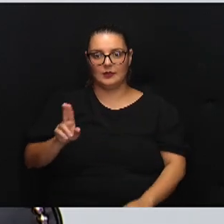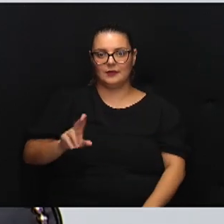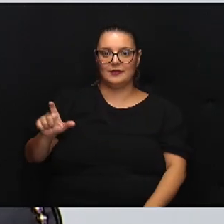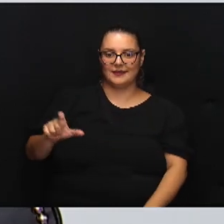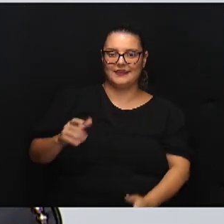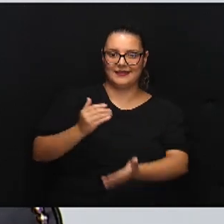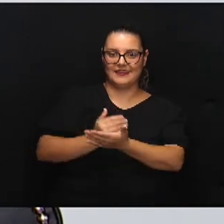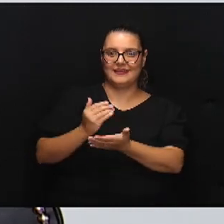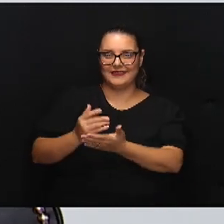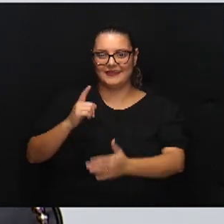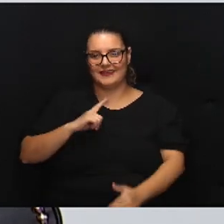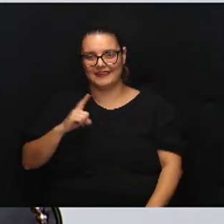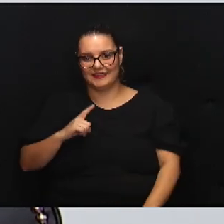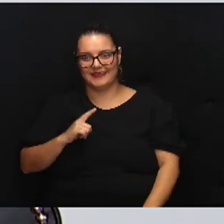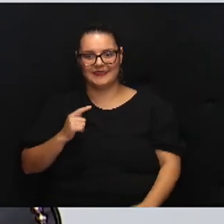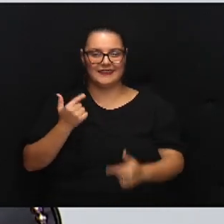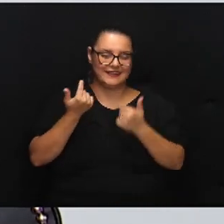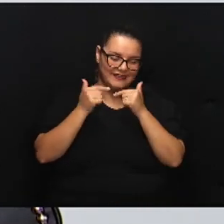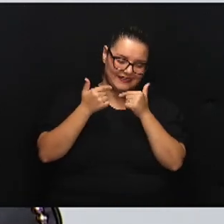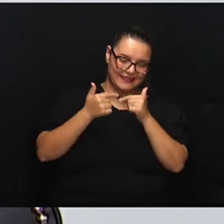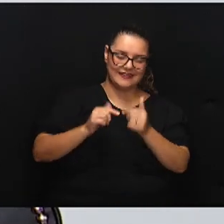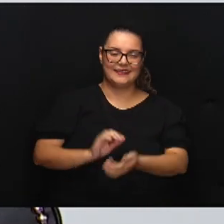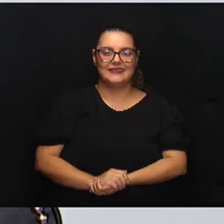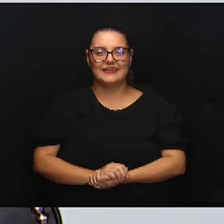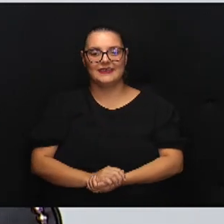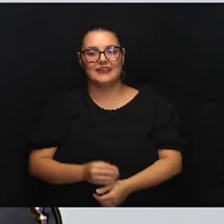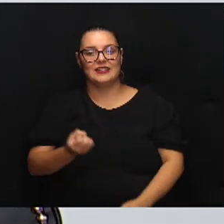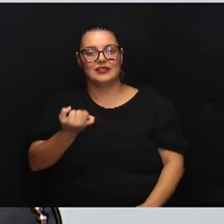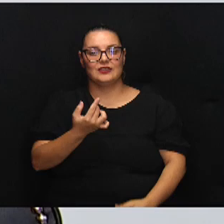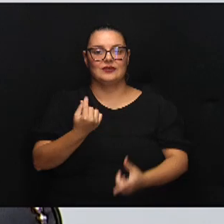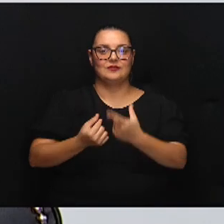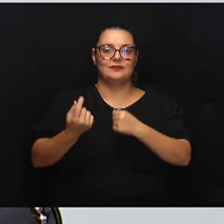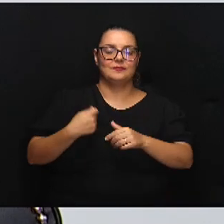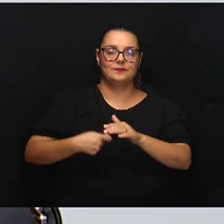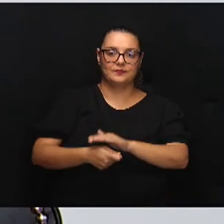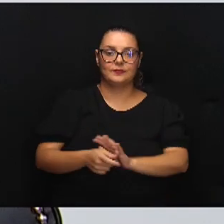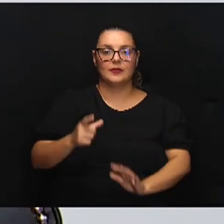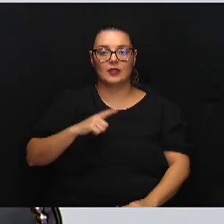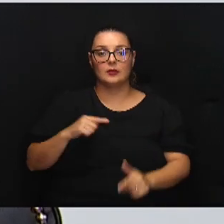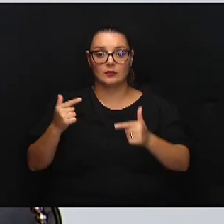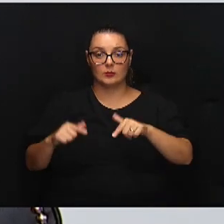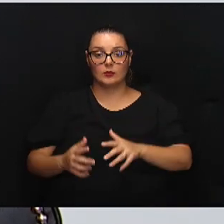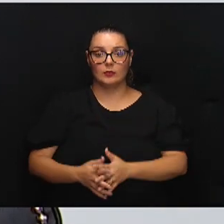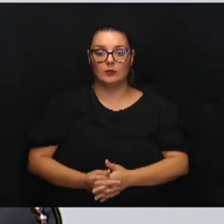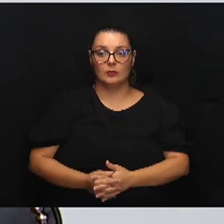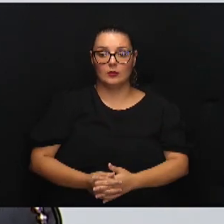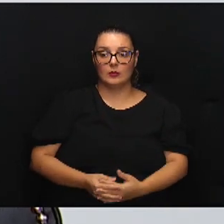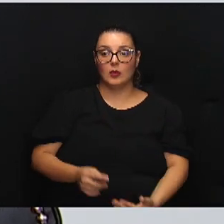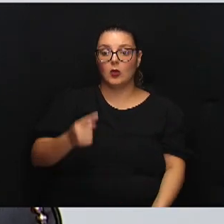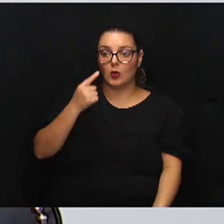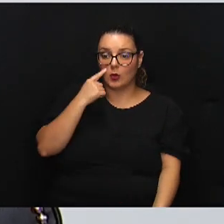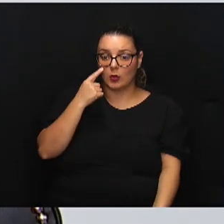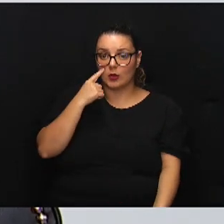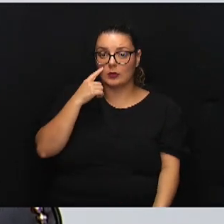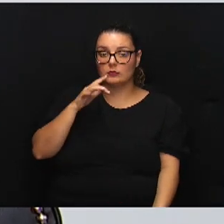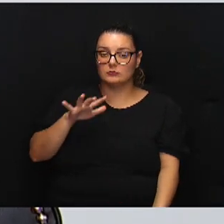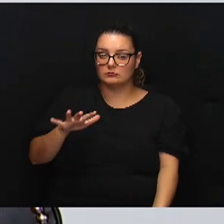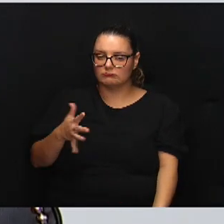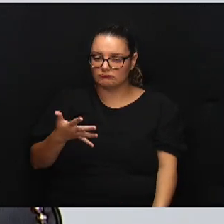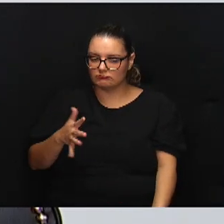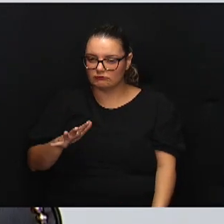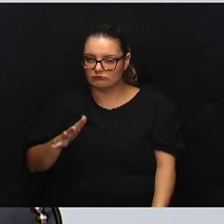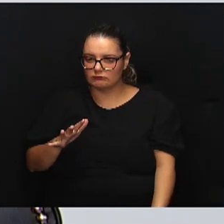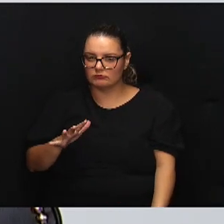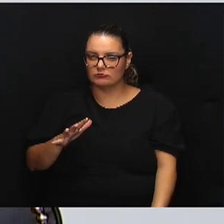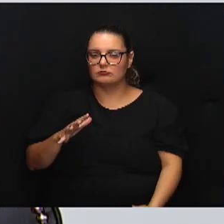crédito que eu tinha mesmo. Quanto você investiu para ter esse espaço? Olha, cerca de, se